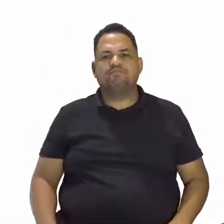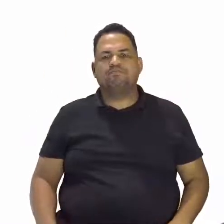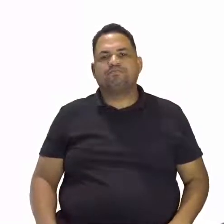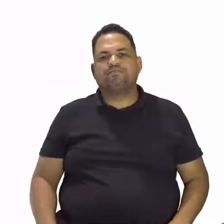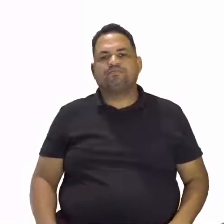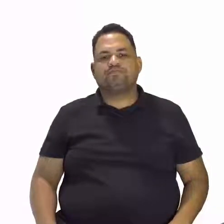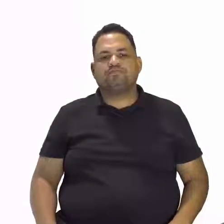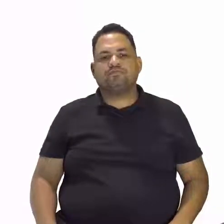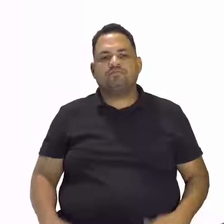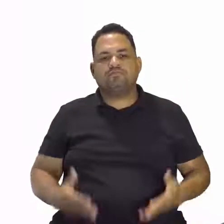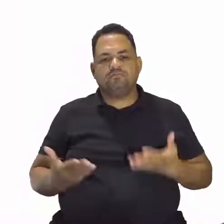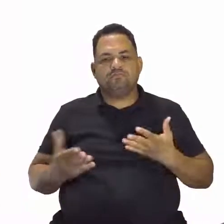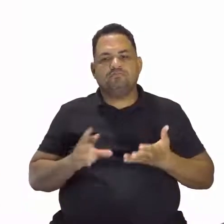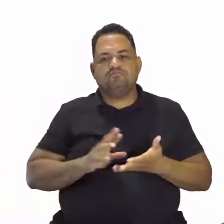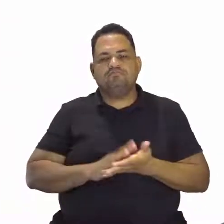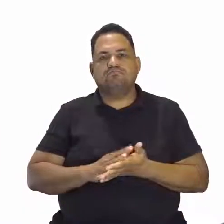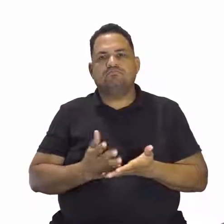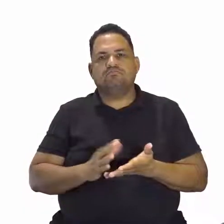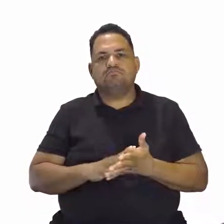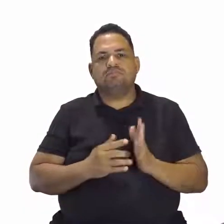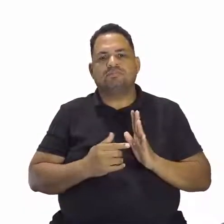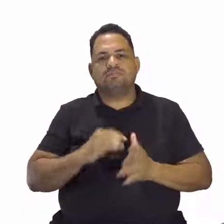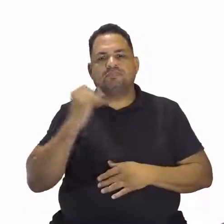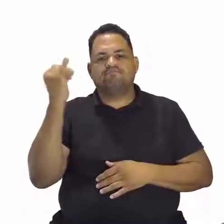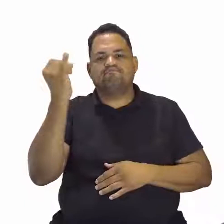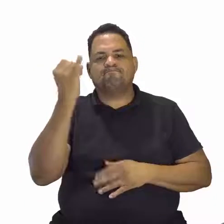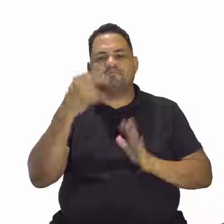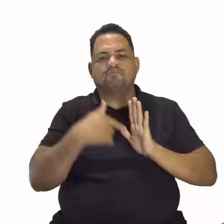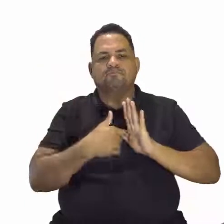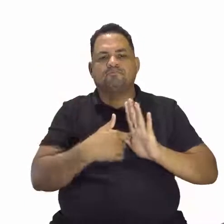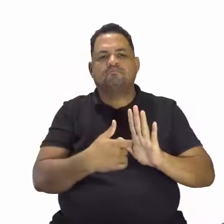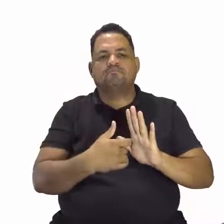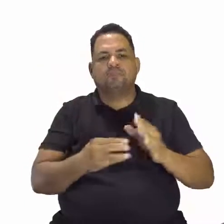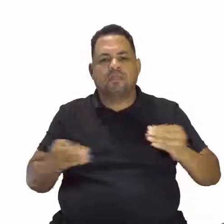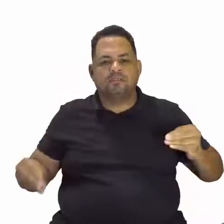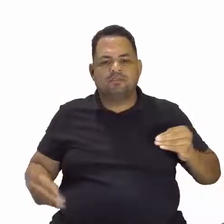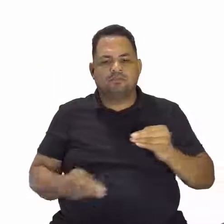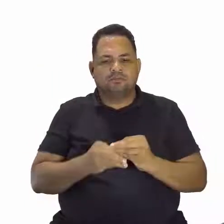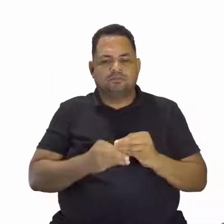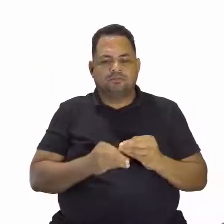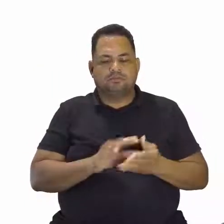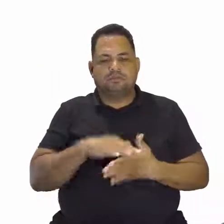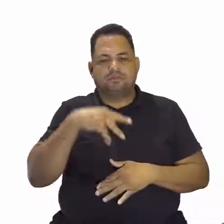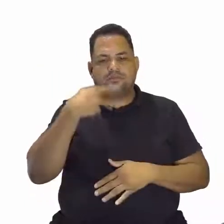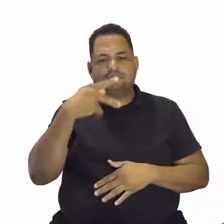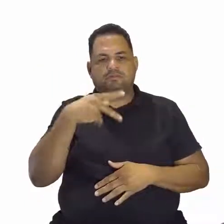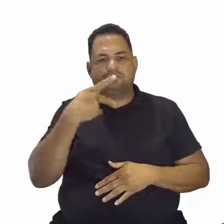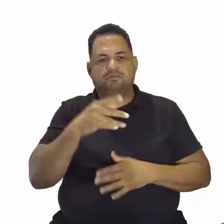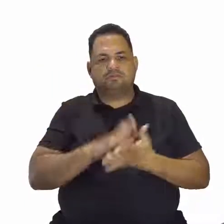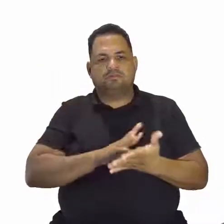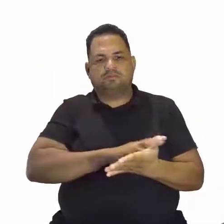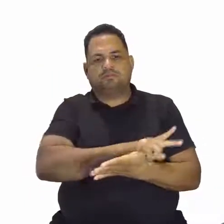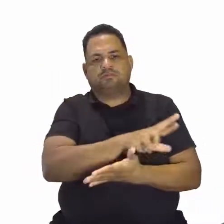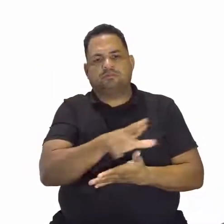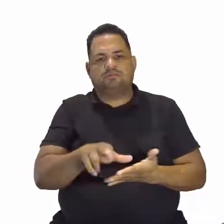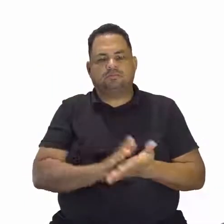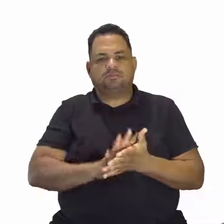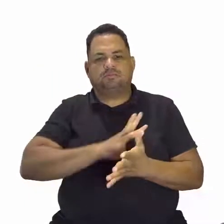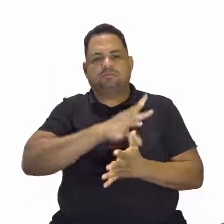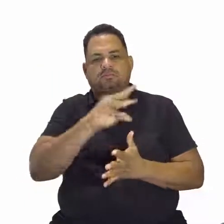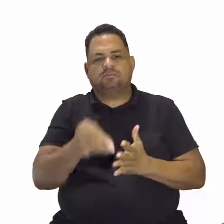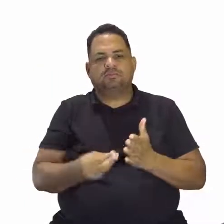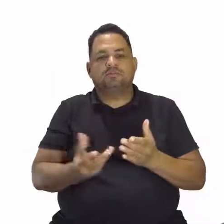aí, esse outro destaque que a gente traz aqui complementa essa nossa fala, né? As várias Amazônias dentro